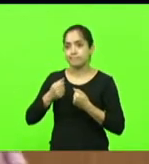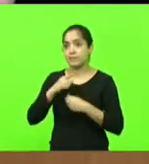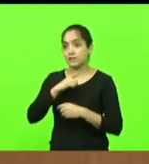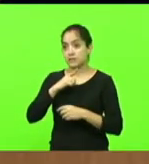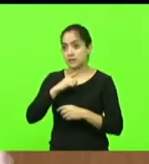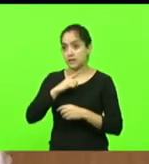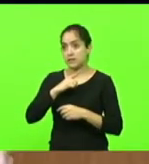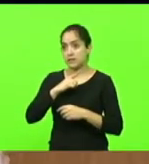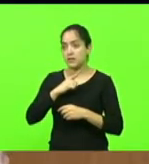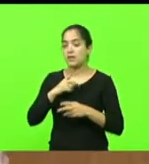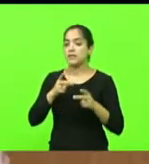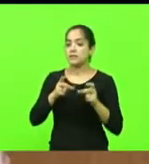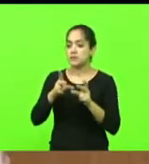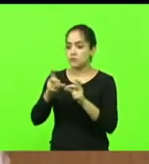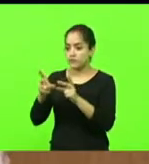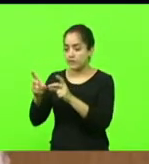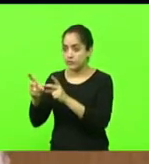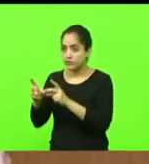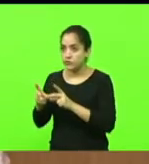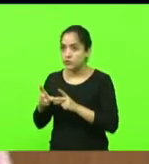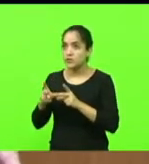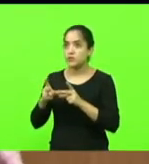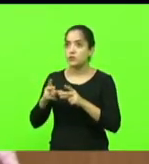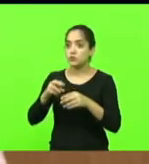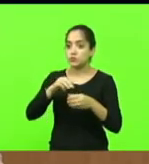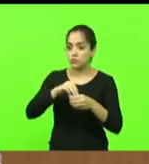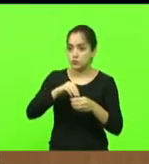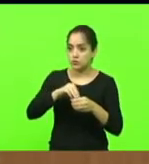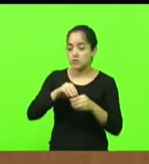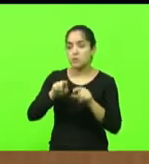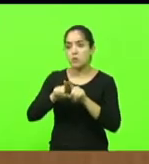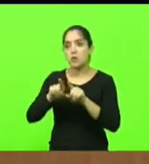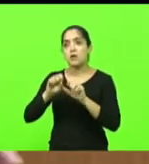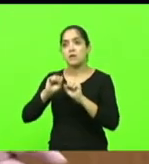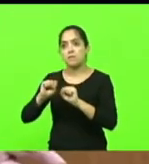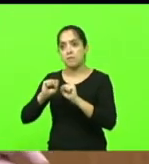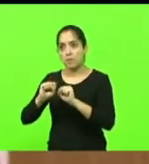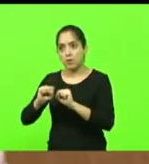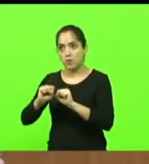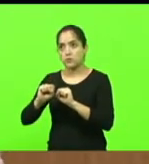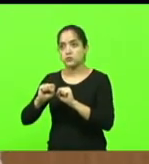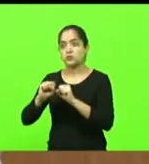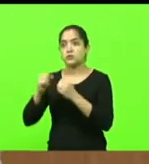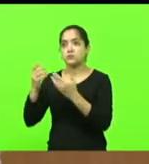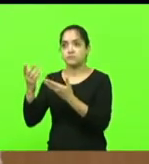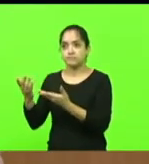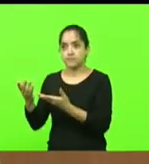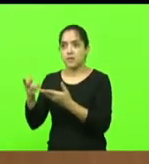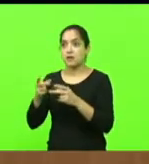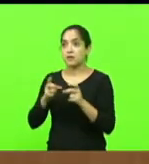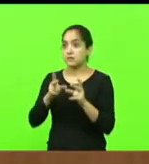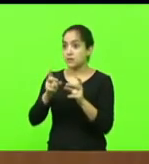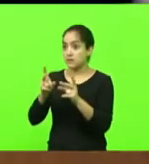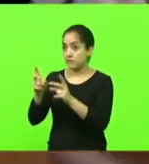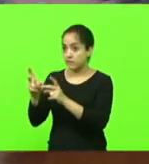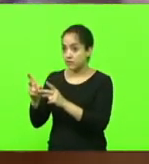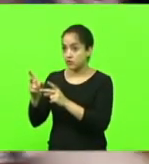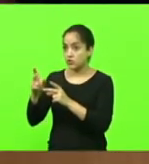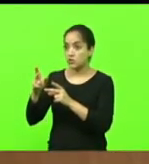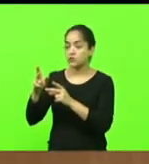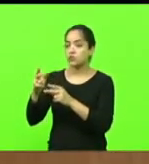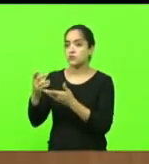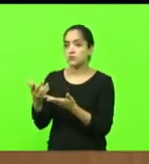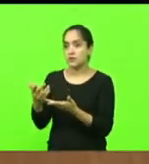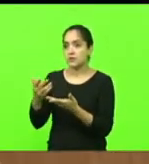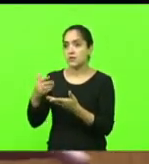são comercializados lá no município, mas que podem também, eventualmente, por que não, serem comercializados fora do município.